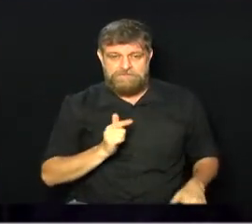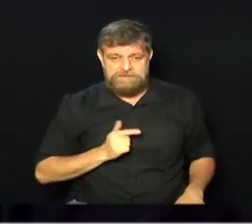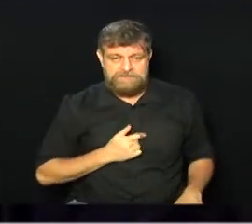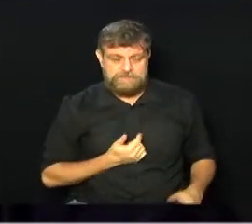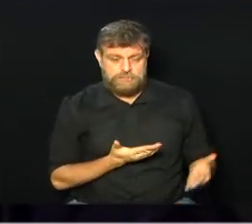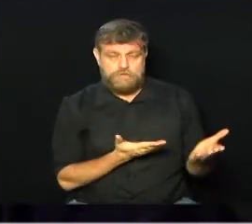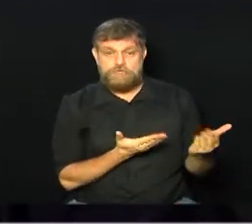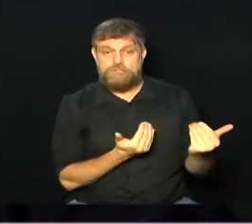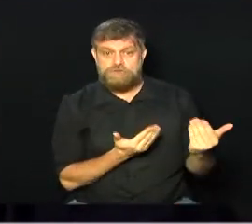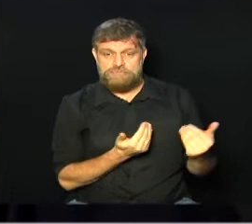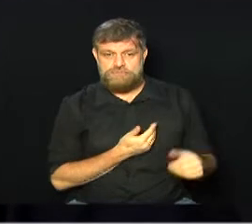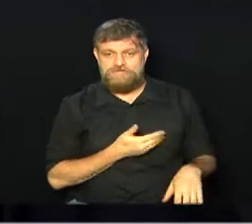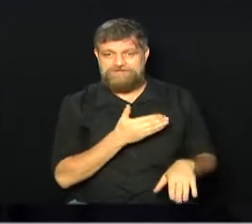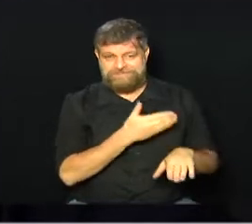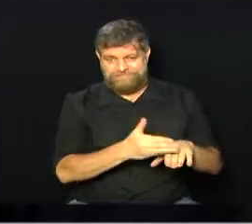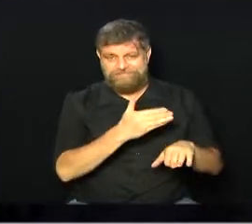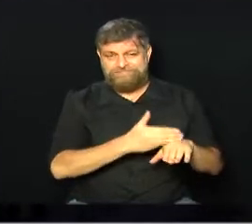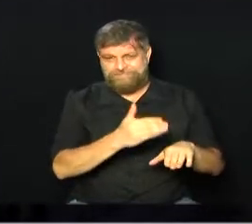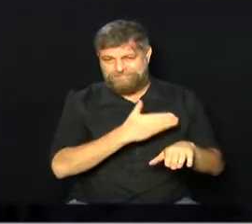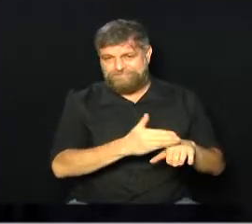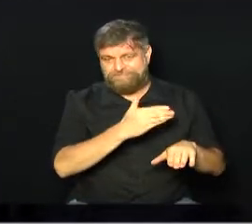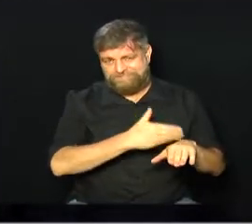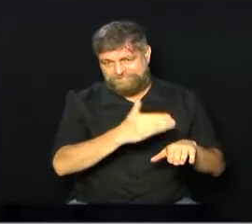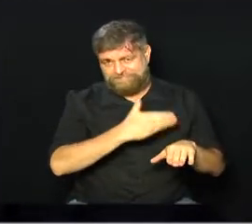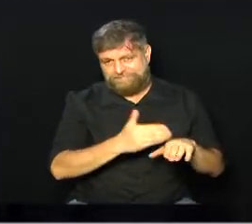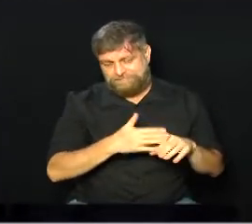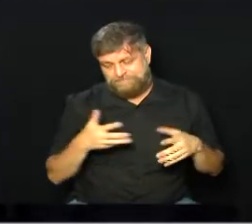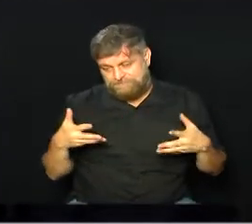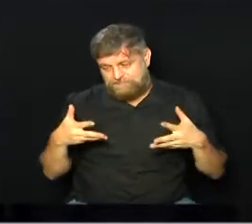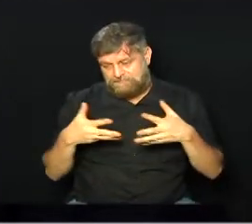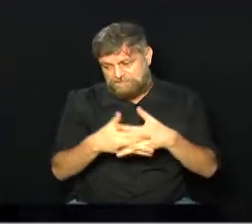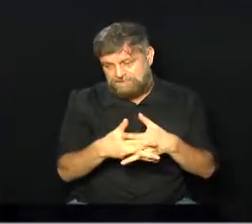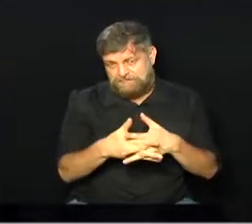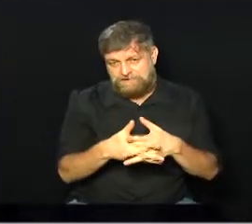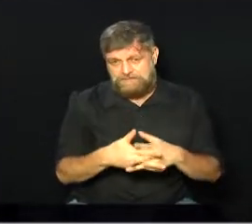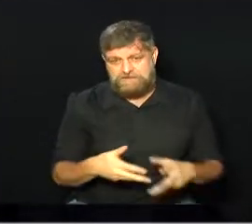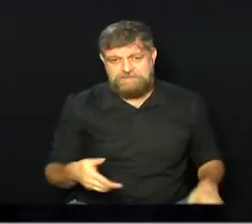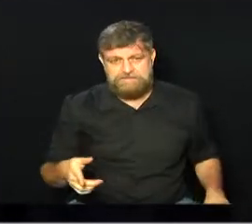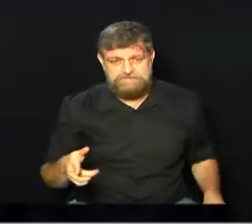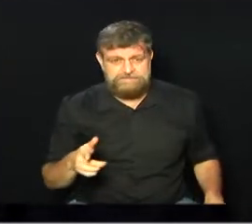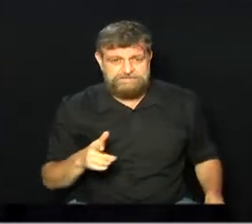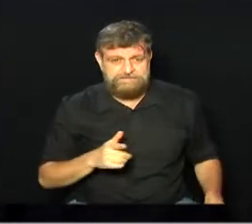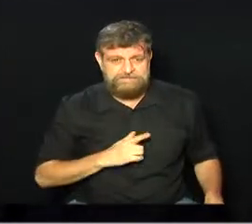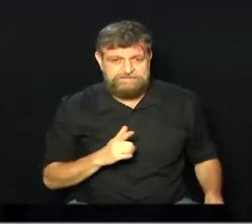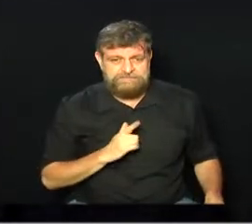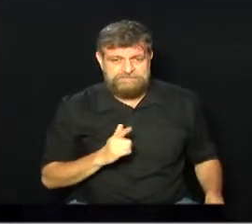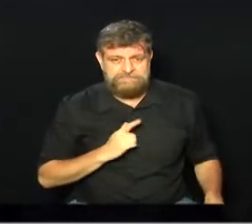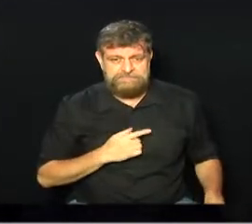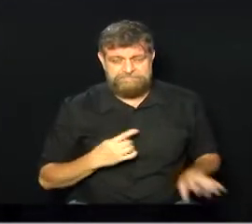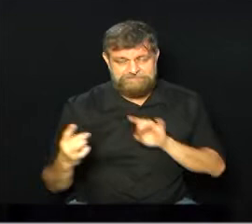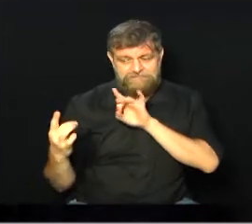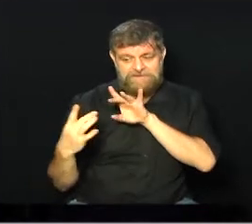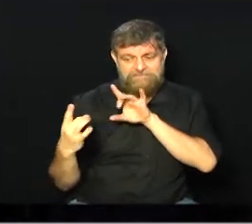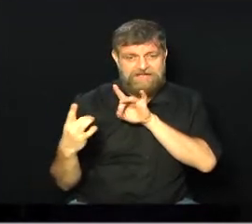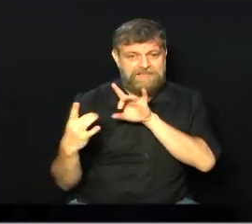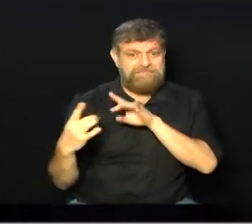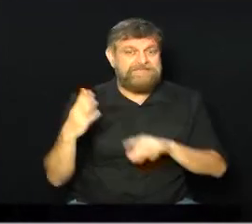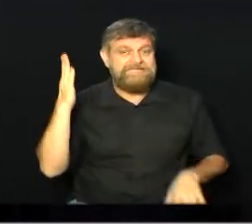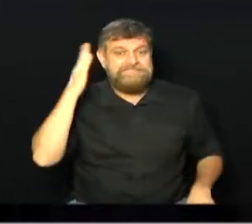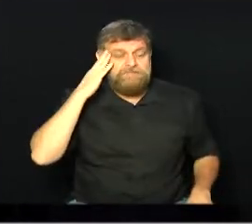jovem. Então, é complicado você ter esse feeling para saber qual que é o